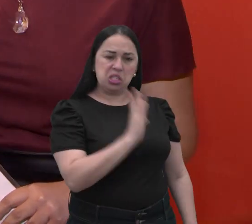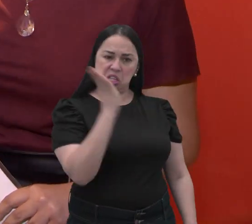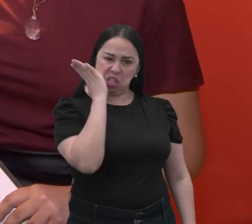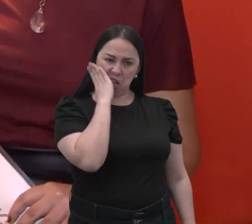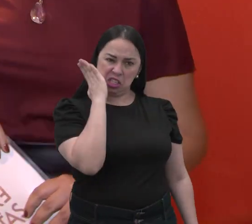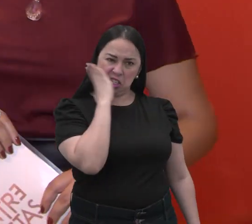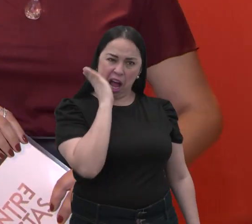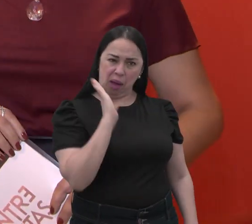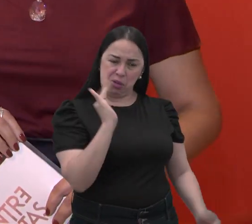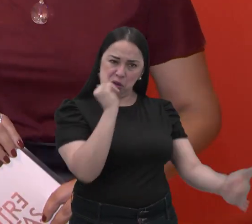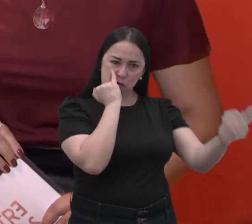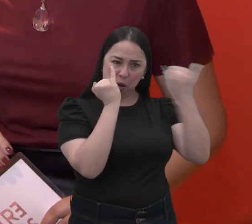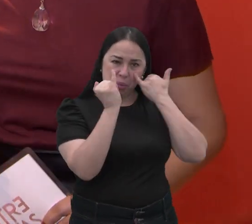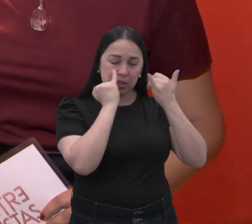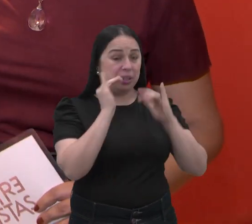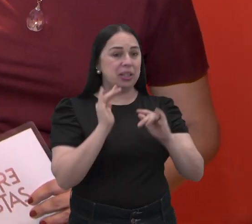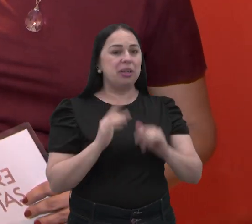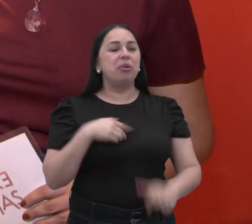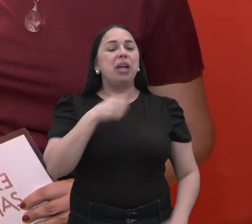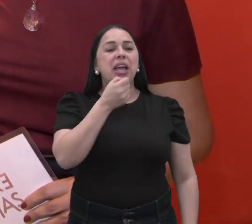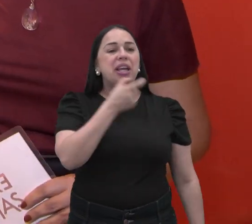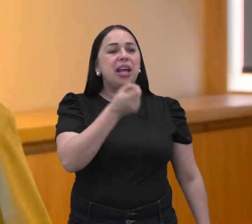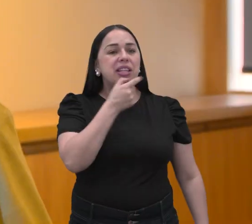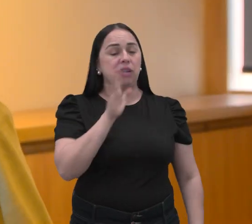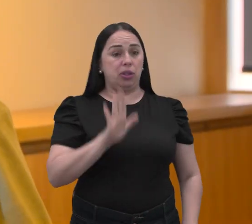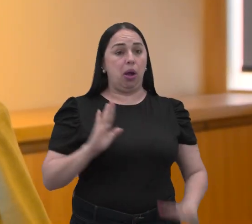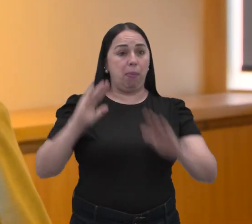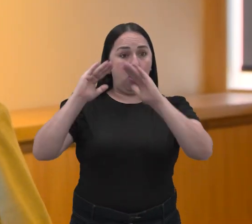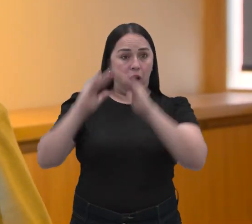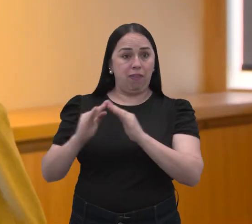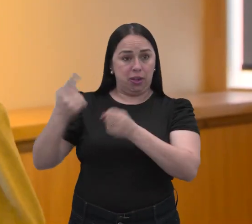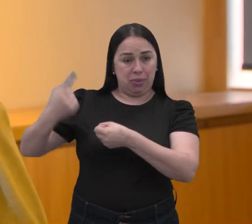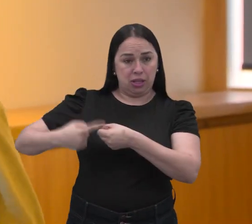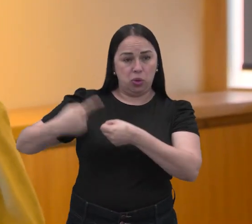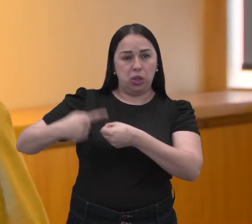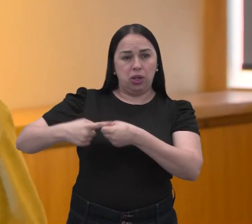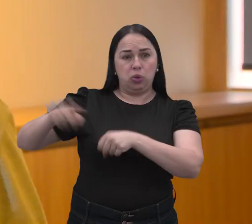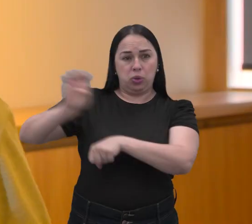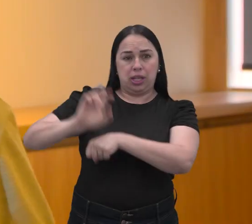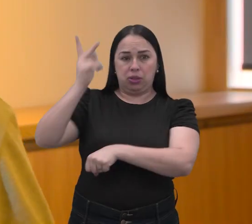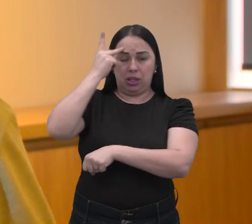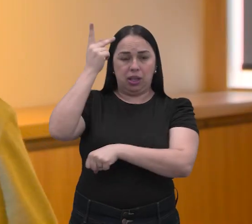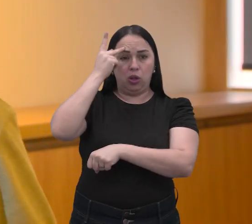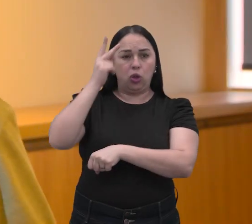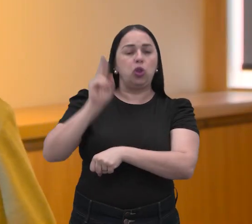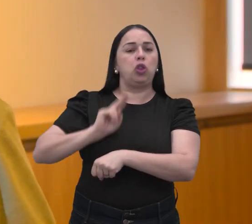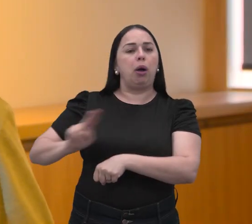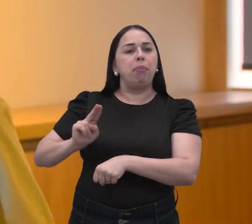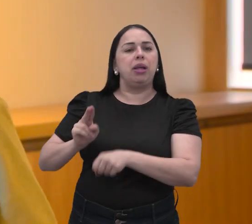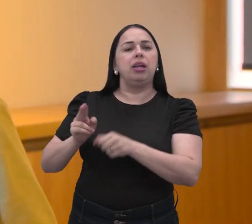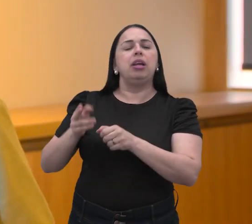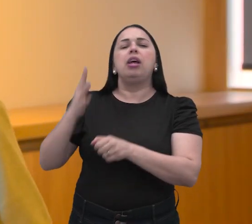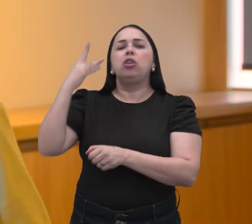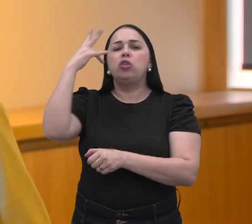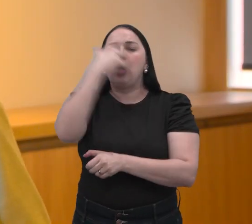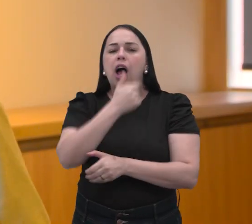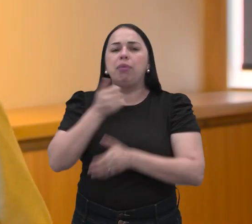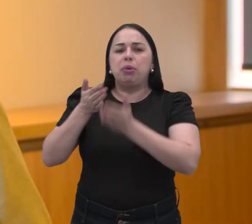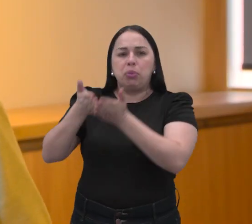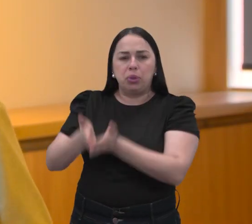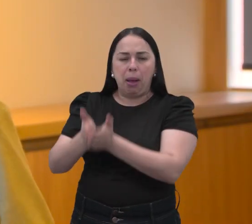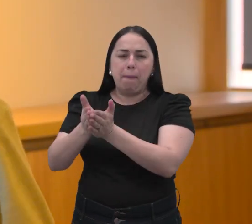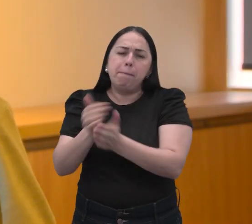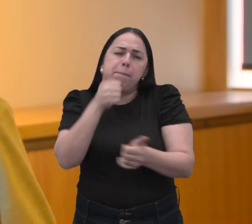informada, hein? Não, é verdade. O pior que é engraçado, porque eu morava numa cidade no interior de São Paulo chamada Barra Bonita, na região ali de